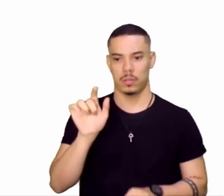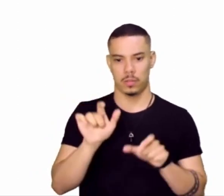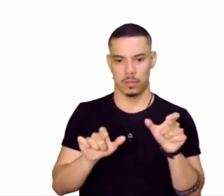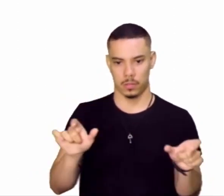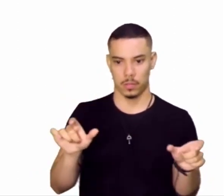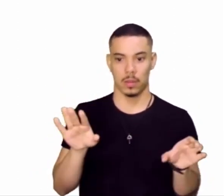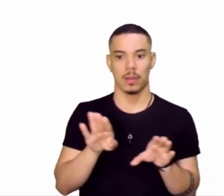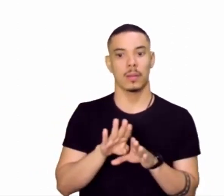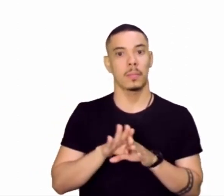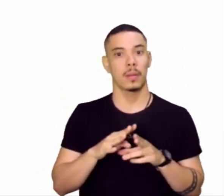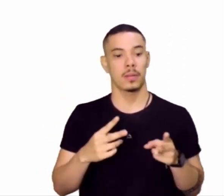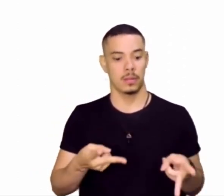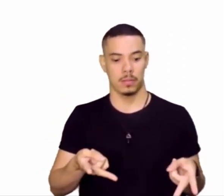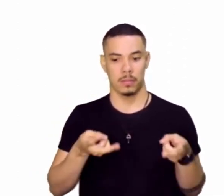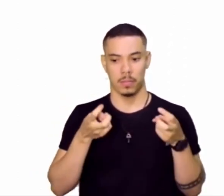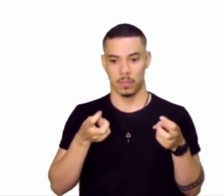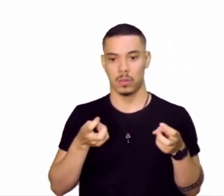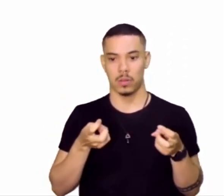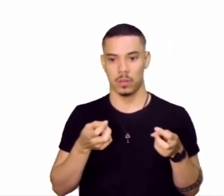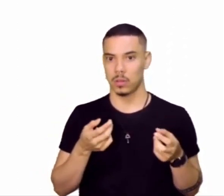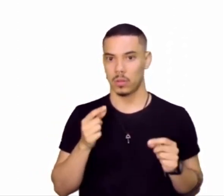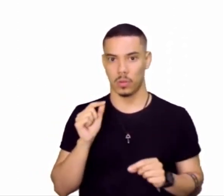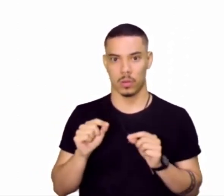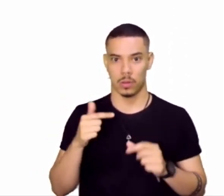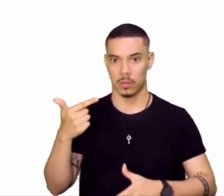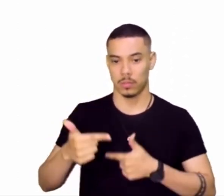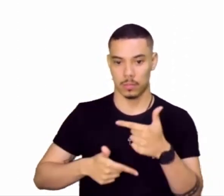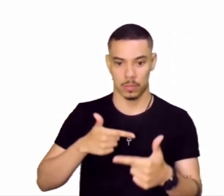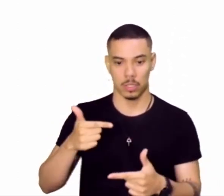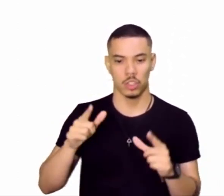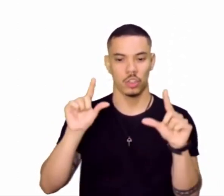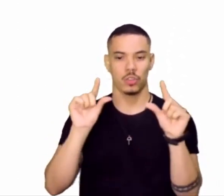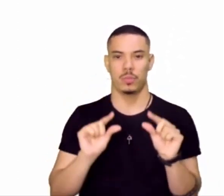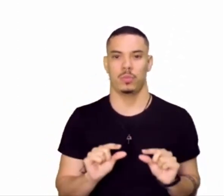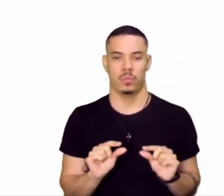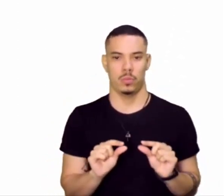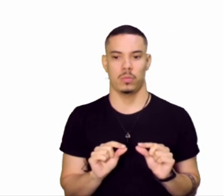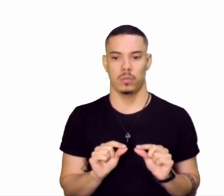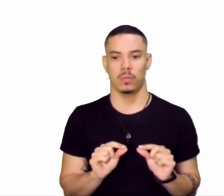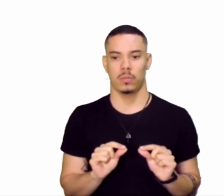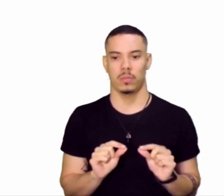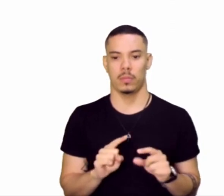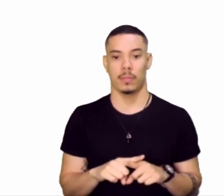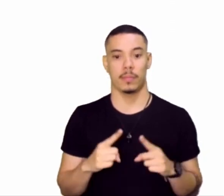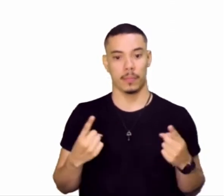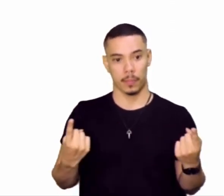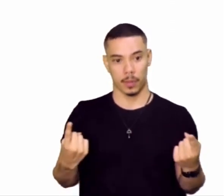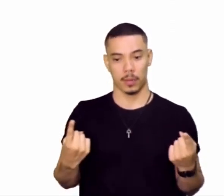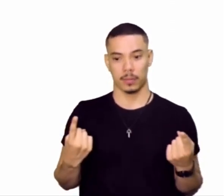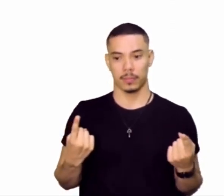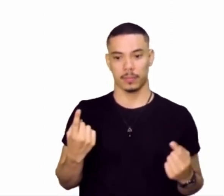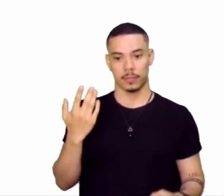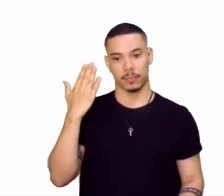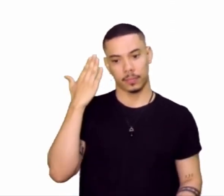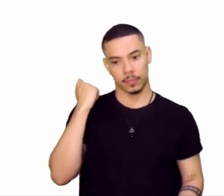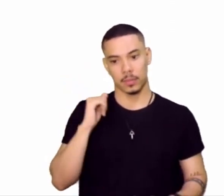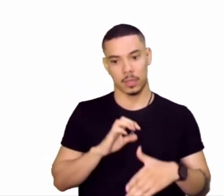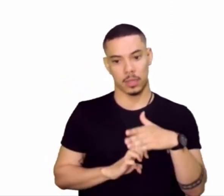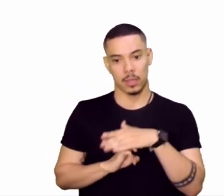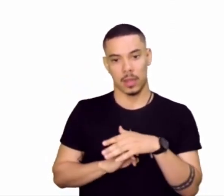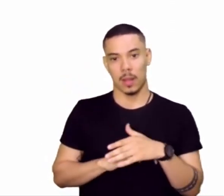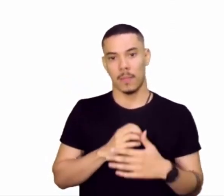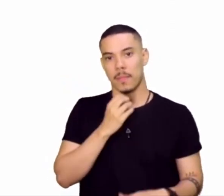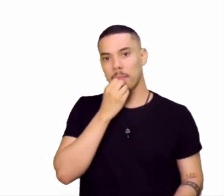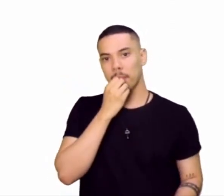que a exploração dos trabalhadores diminuiu muito, sobretudo com o estado do